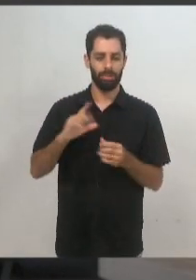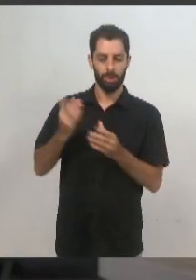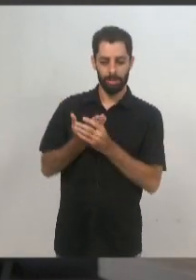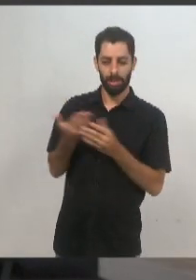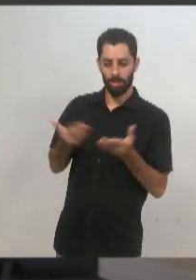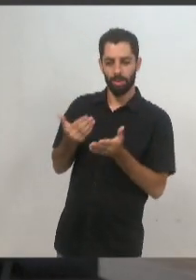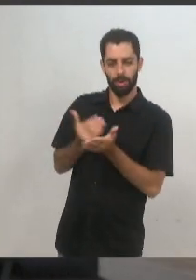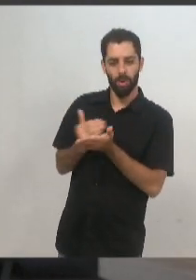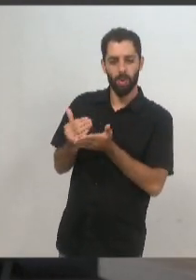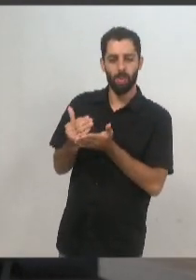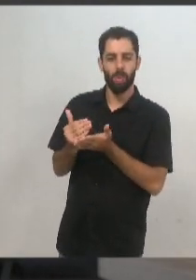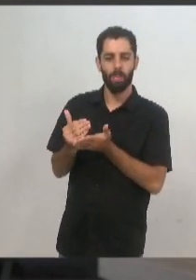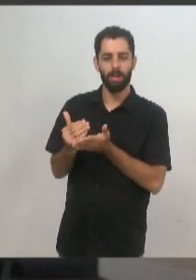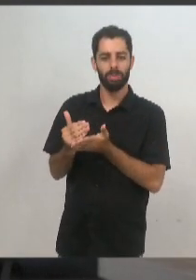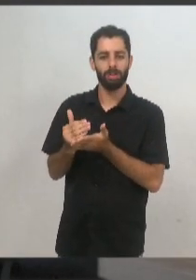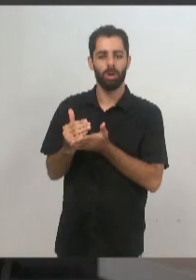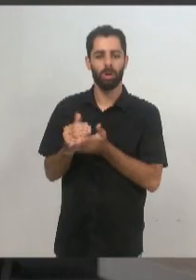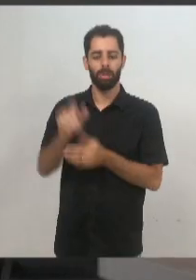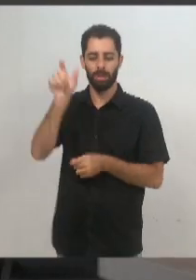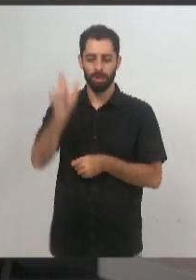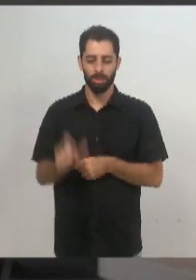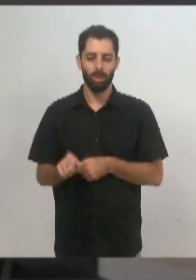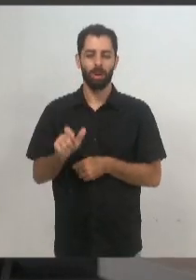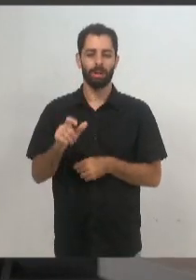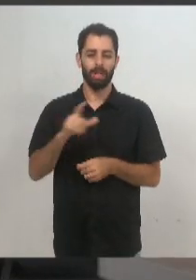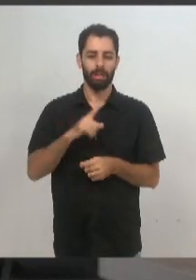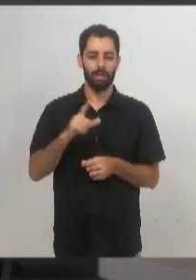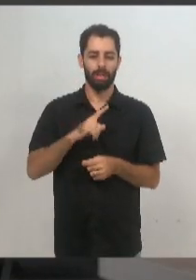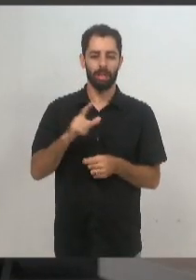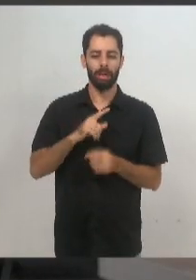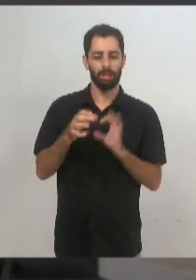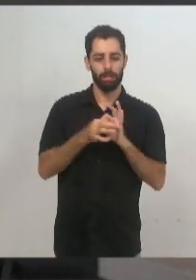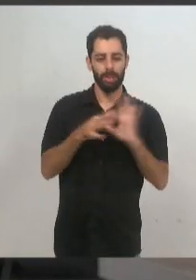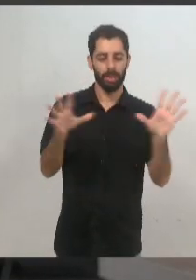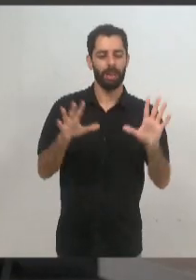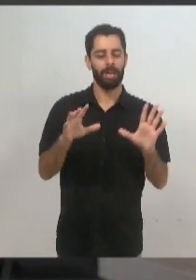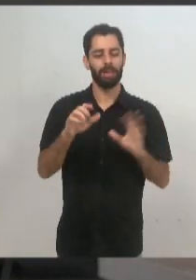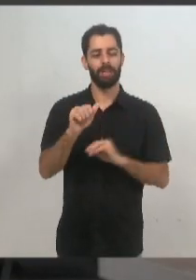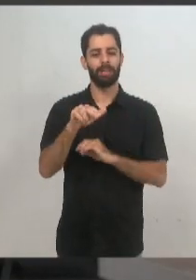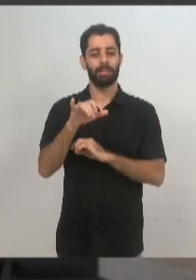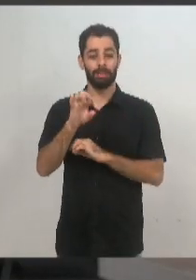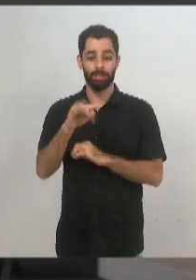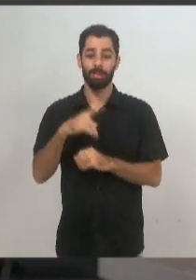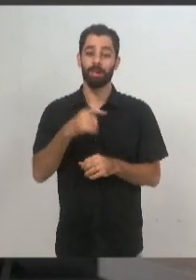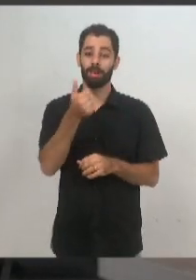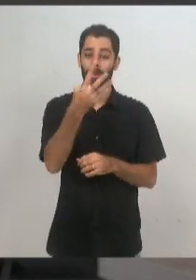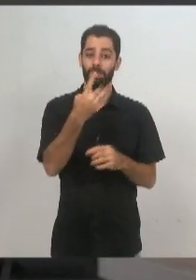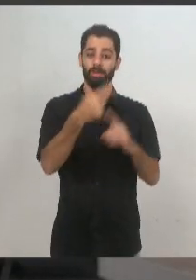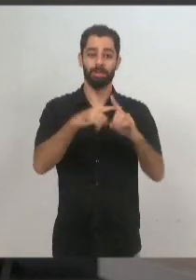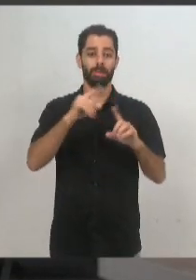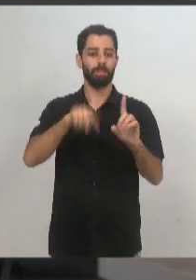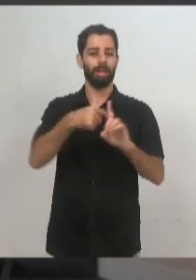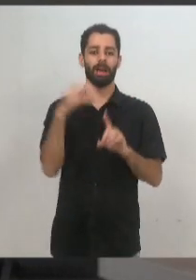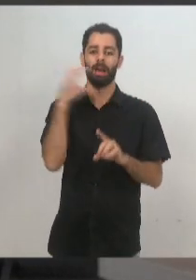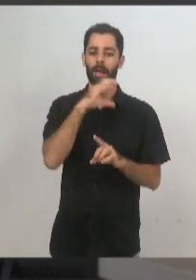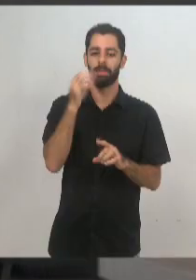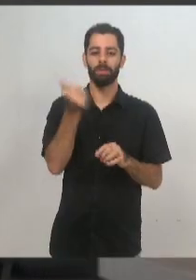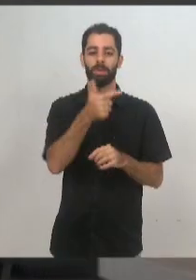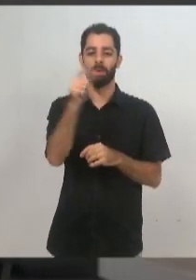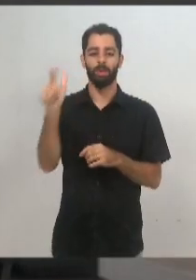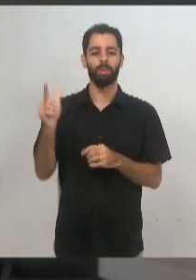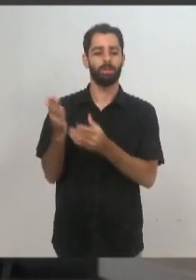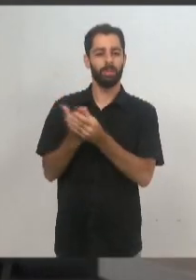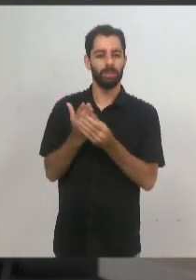falando agora dos que são objetos aí do nosso pedido de anistia, foram 14 vezes mais rápido do que qualquer outro